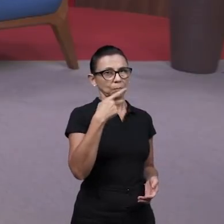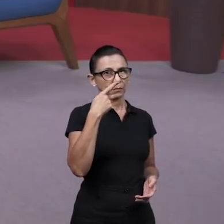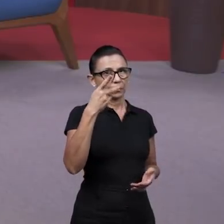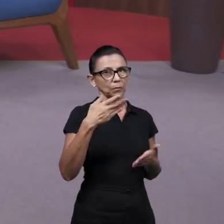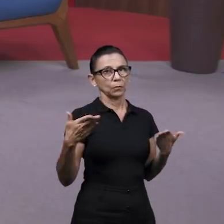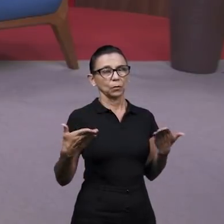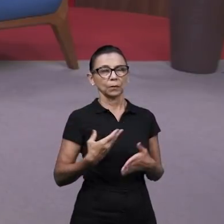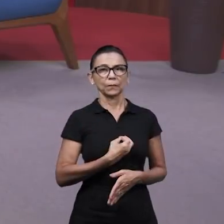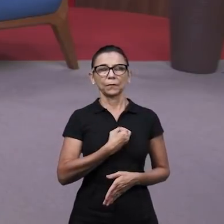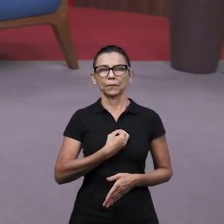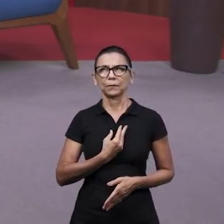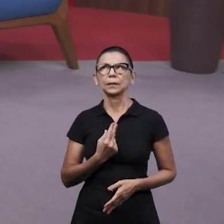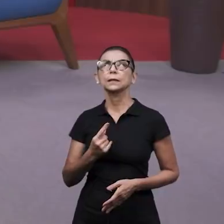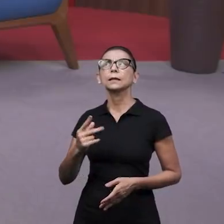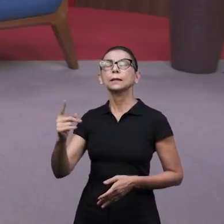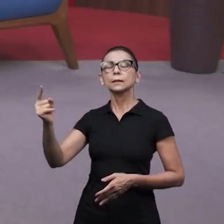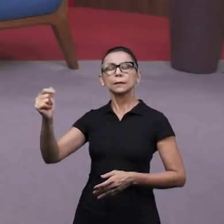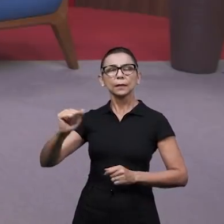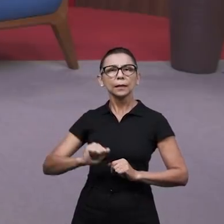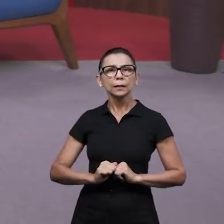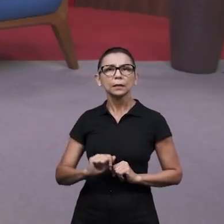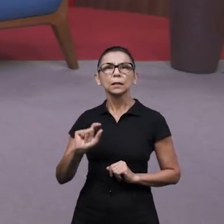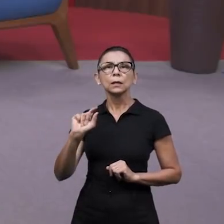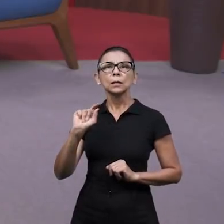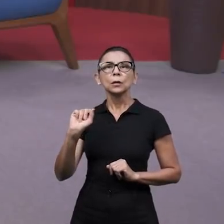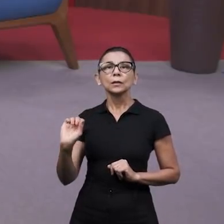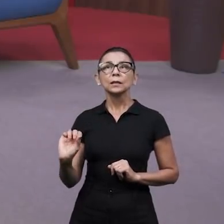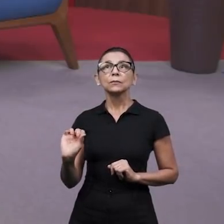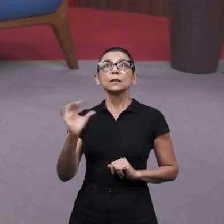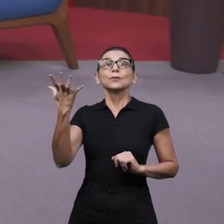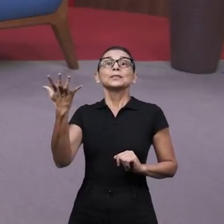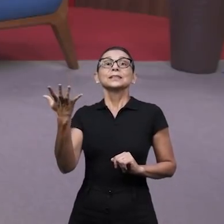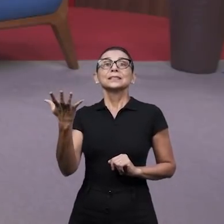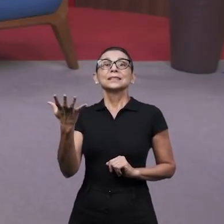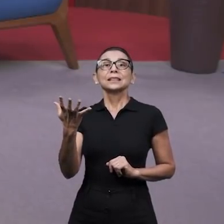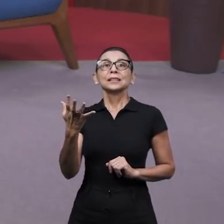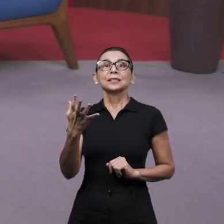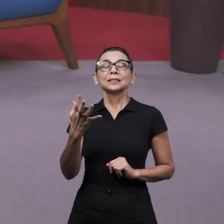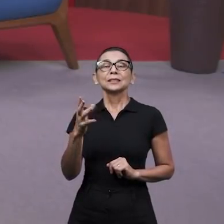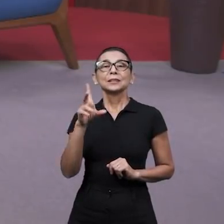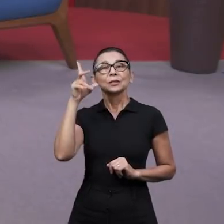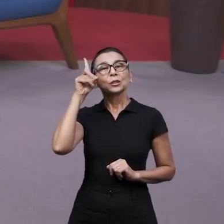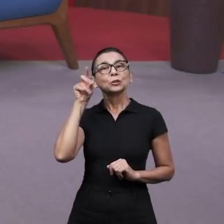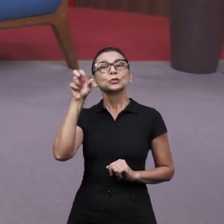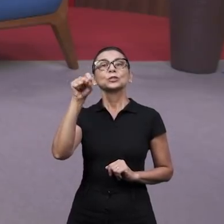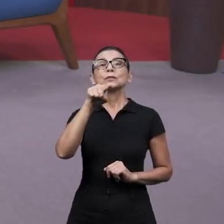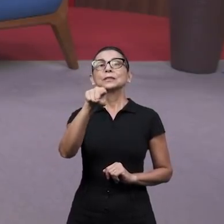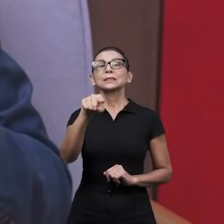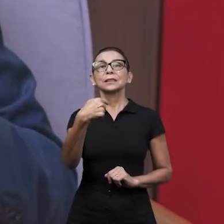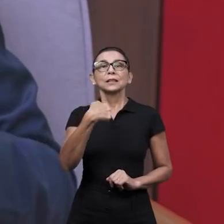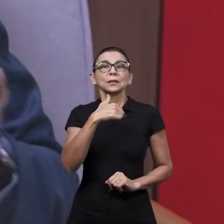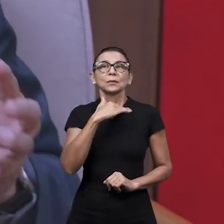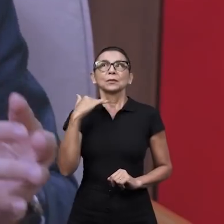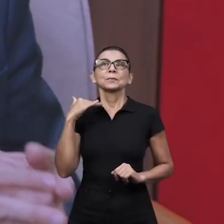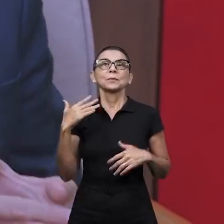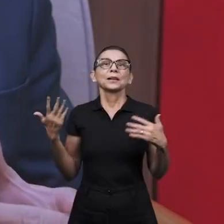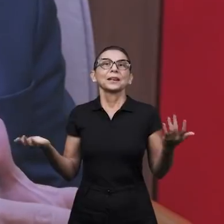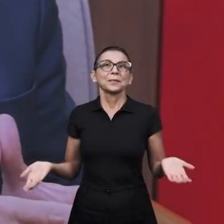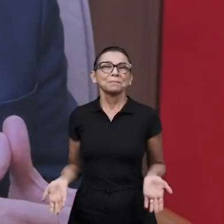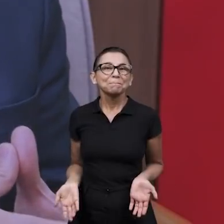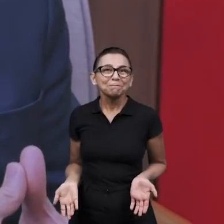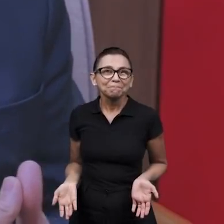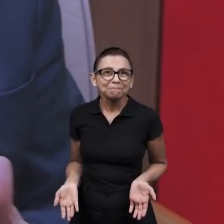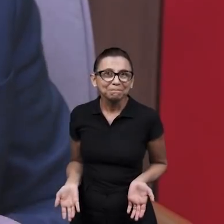é o que acontecerá com o homem quando ele morrer. Exatamente. Para nós o que cabe é dizer, quem